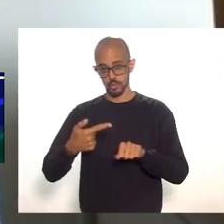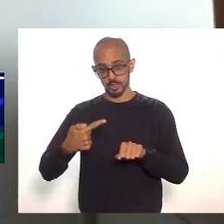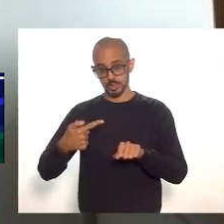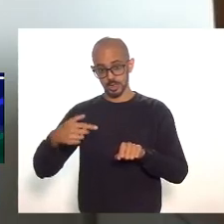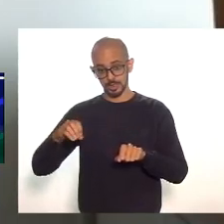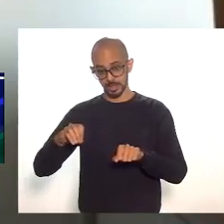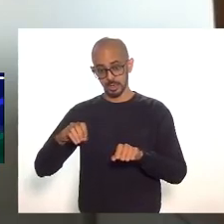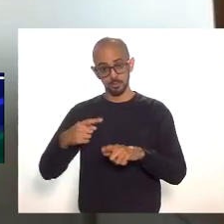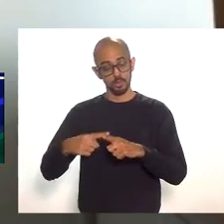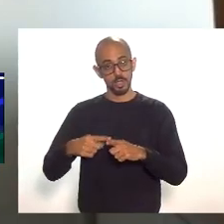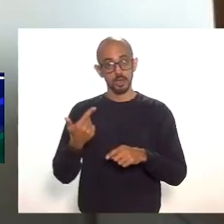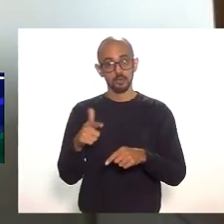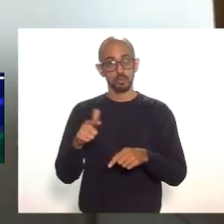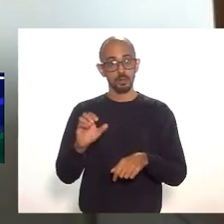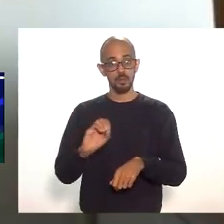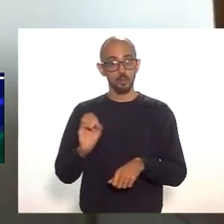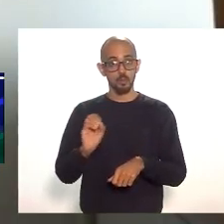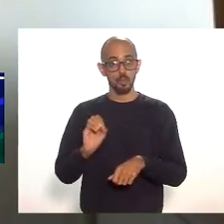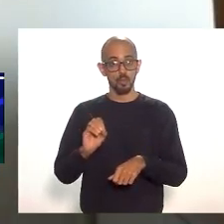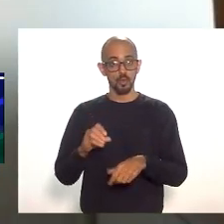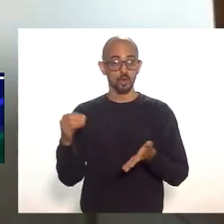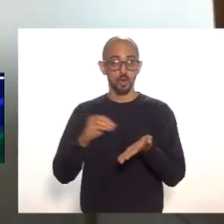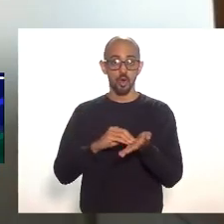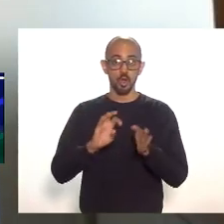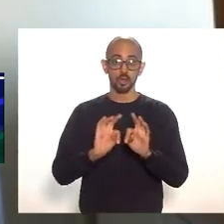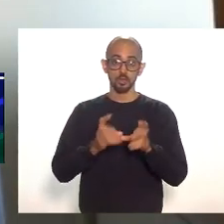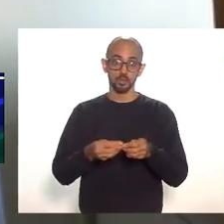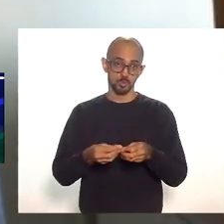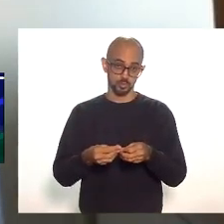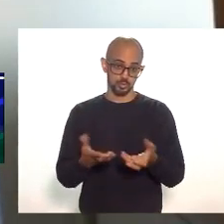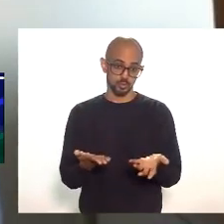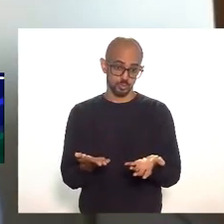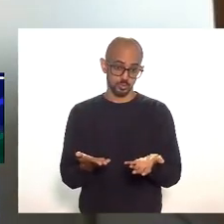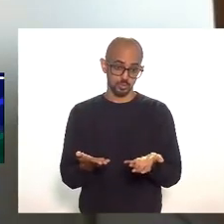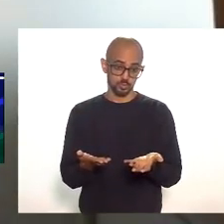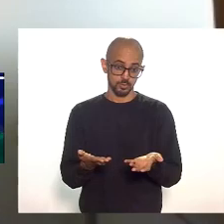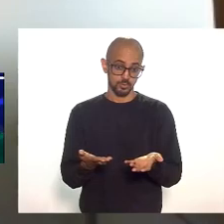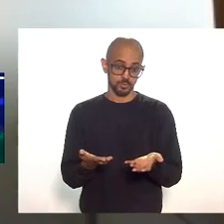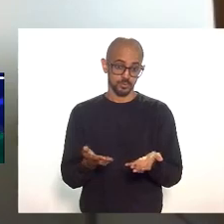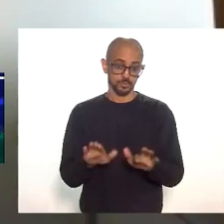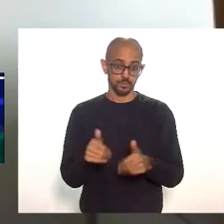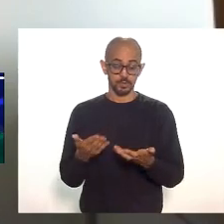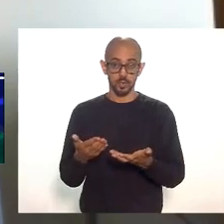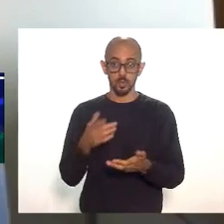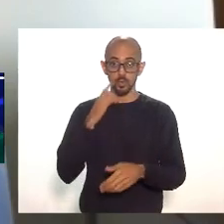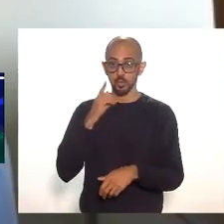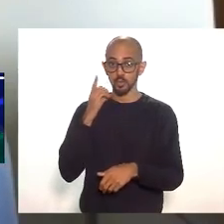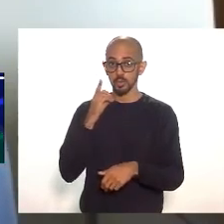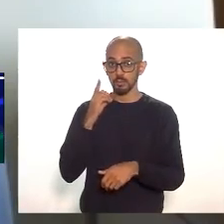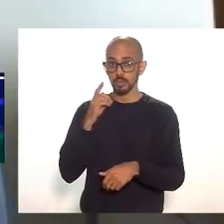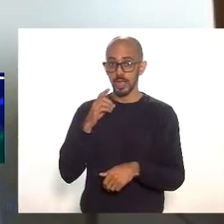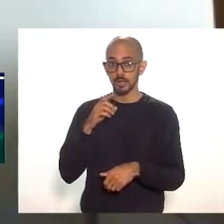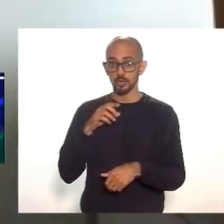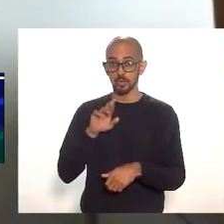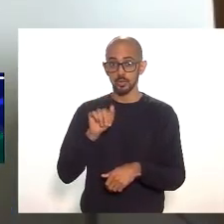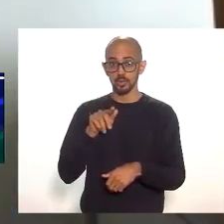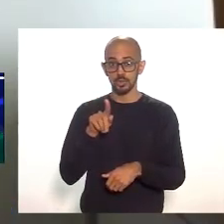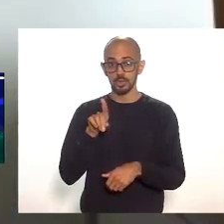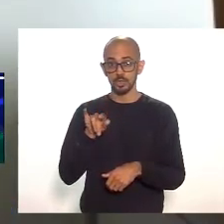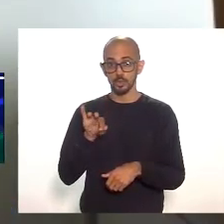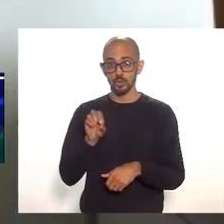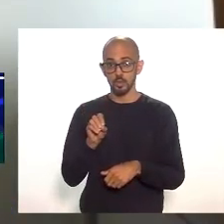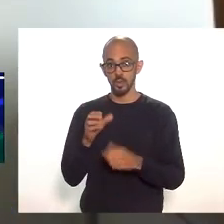veículo. Então, ele colocou todos. O projeto do deputado Amorim é na contramão, é para retirar mais um. Então, essa é a